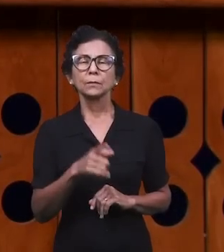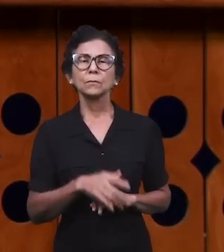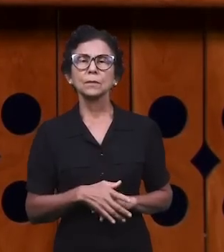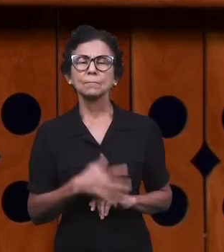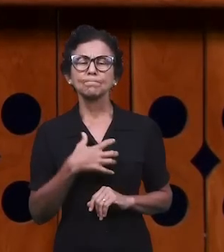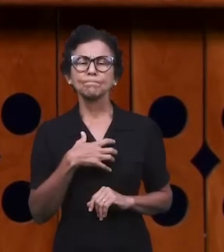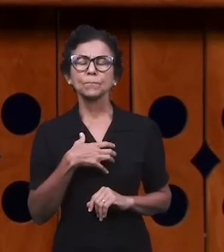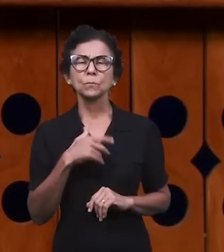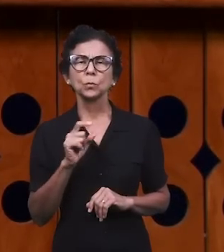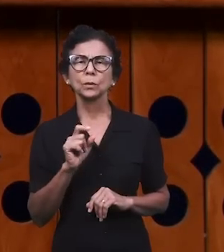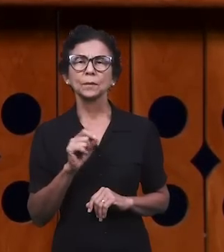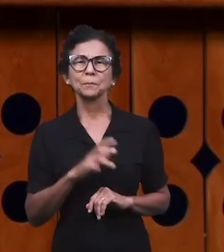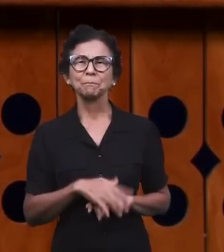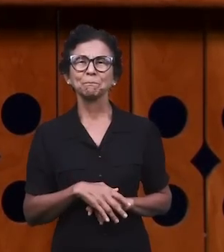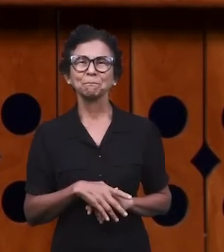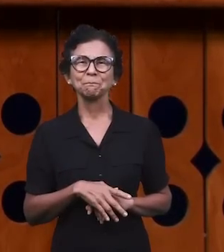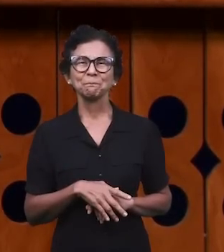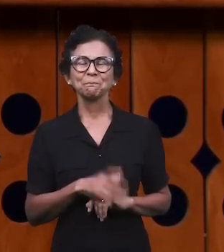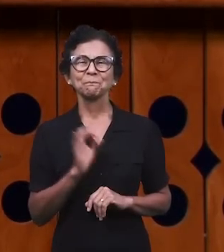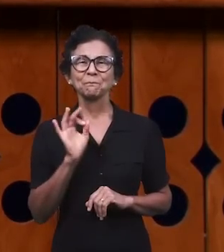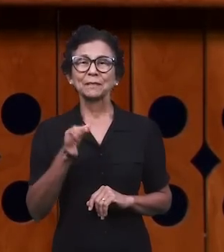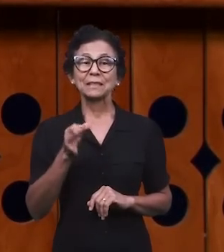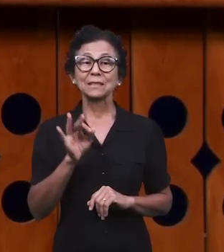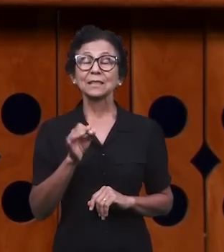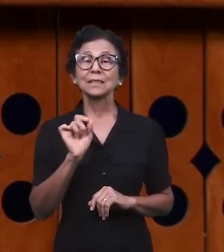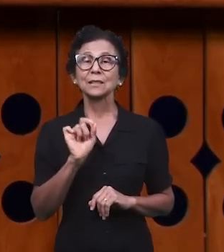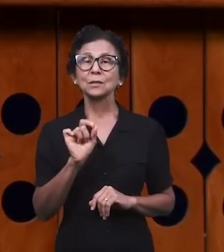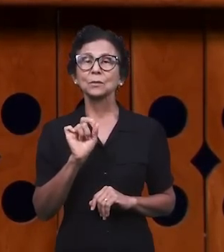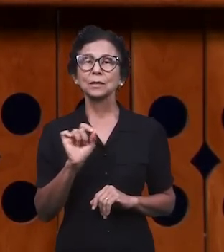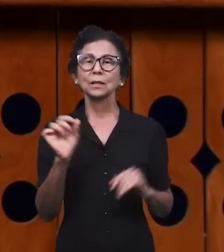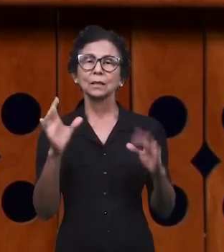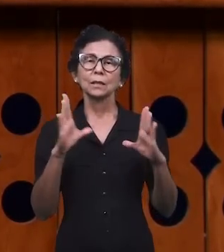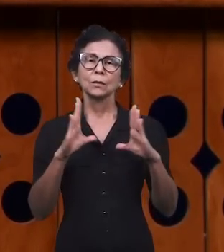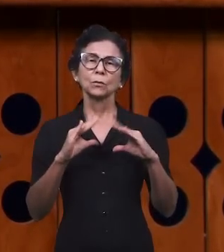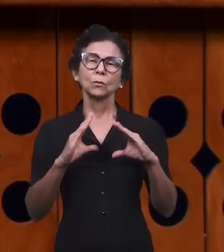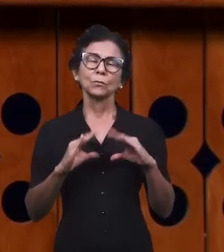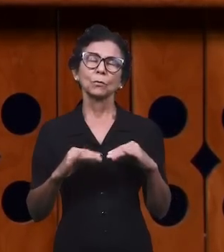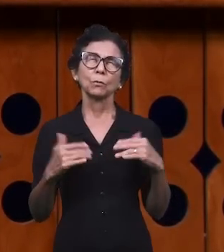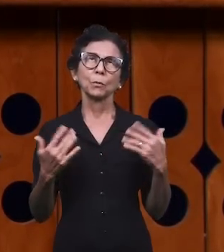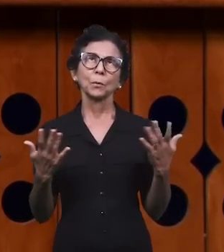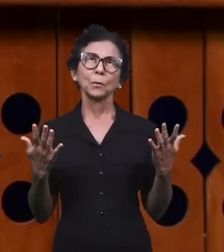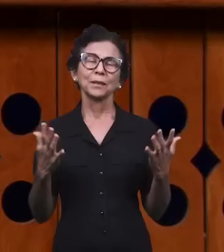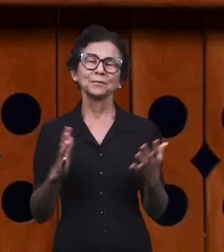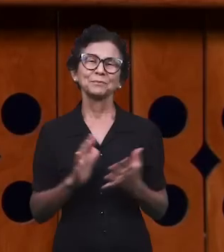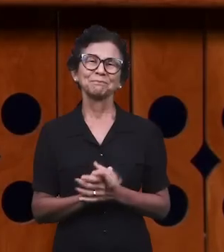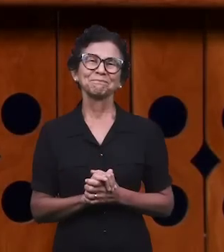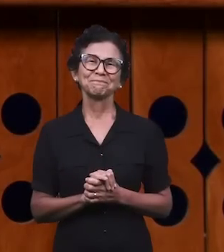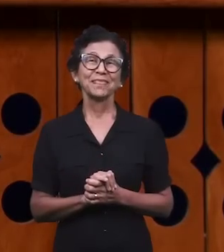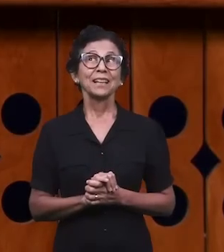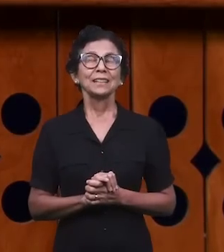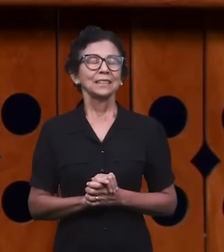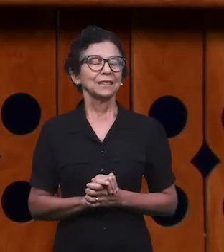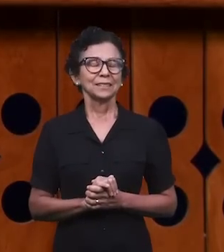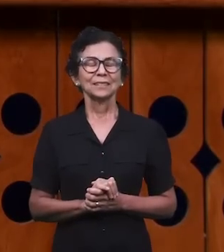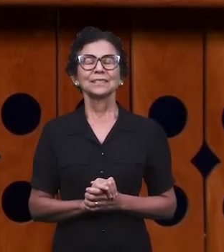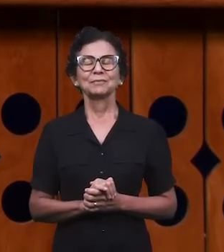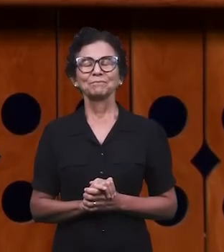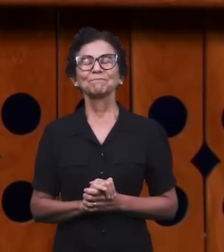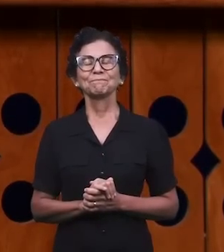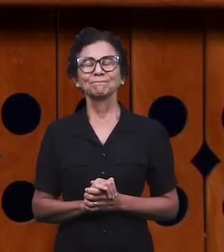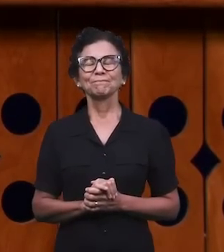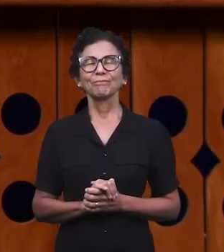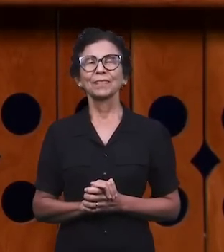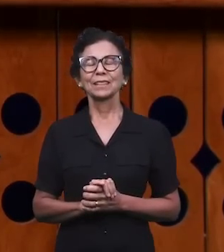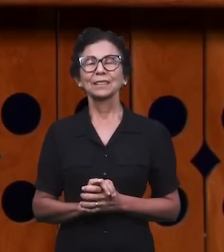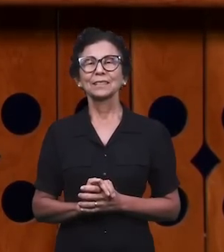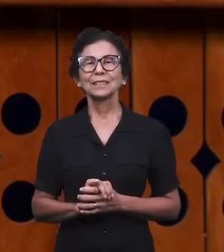você? Traz uma certeza no seu coração e um conforto e um alívio de que quem está falando com você é o mesmo